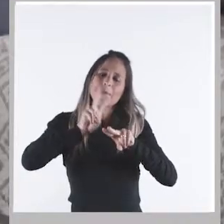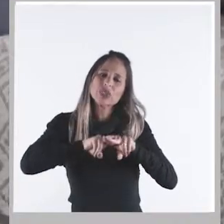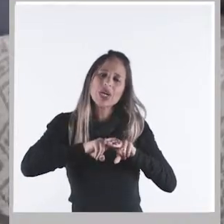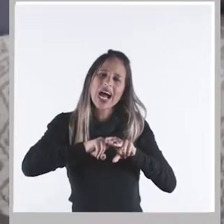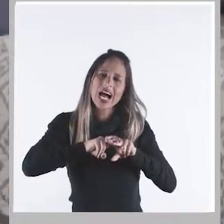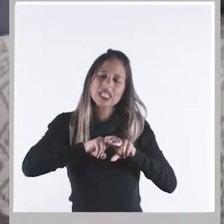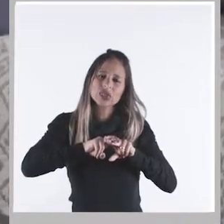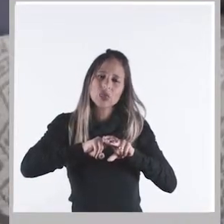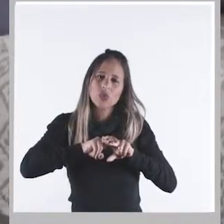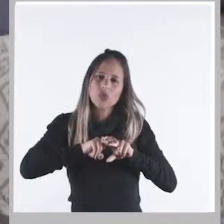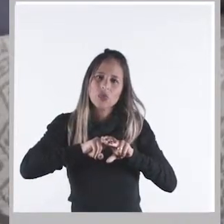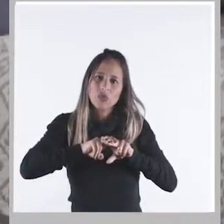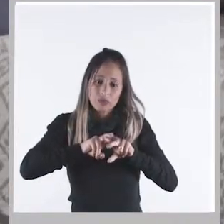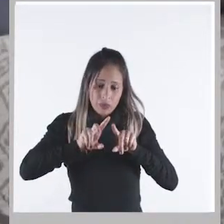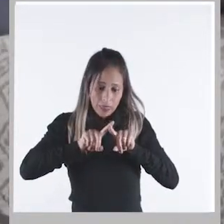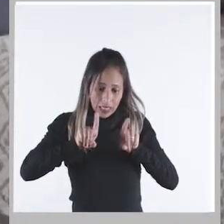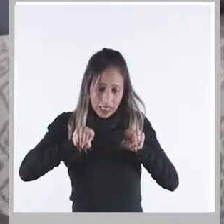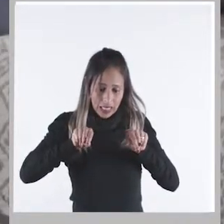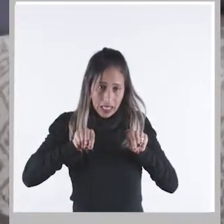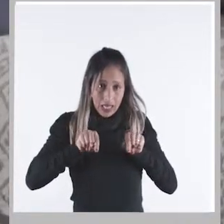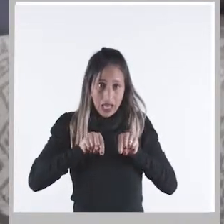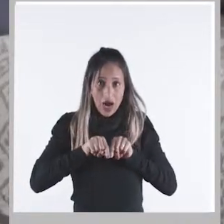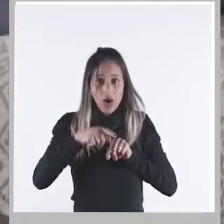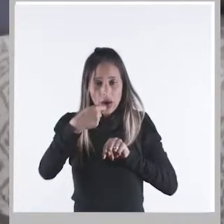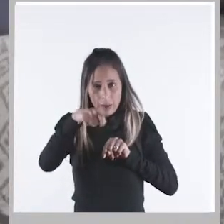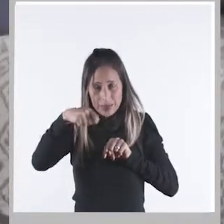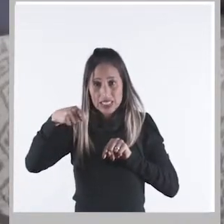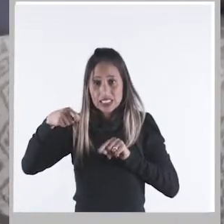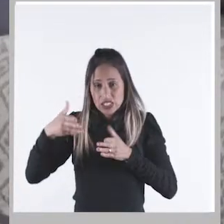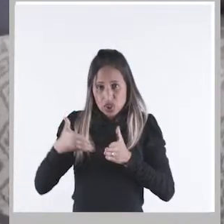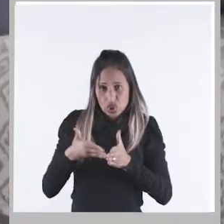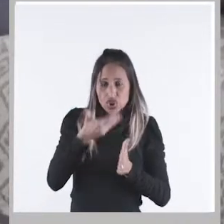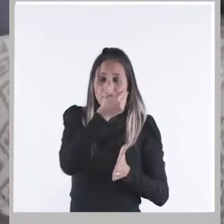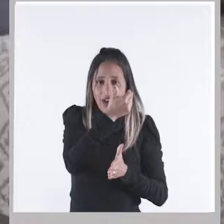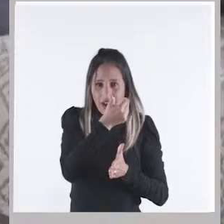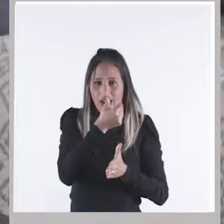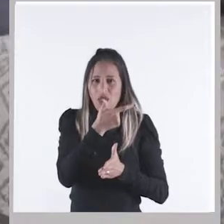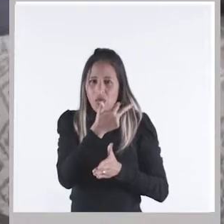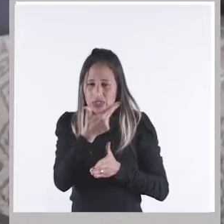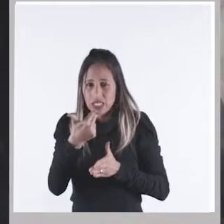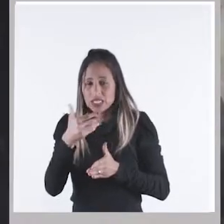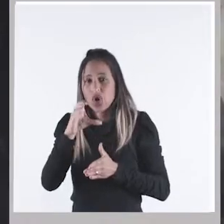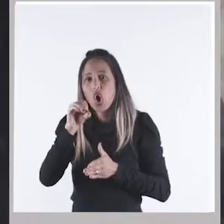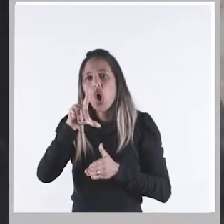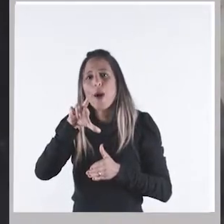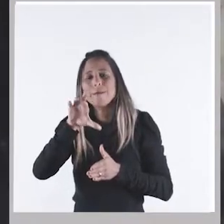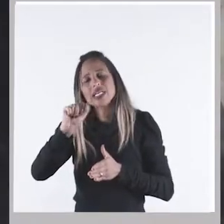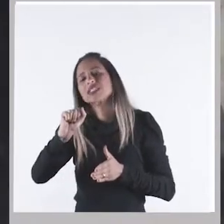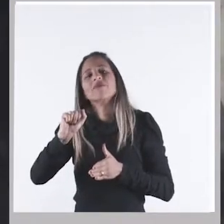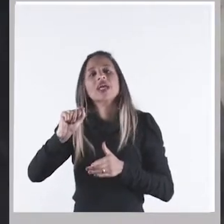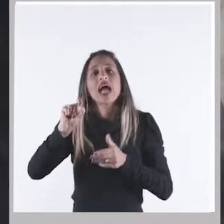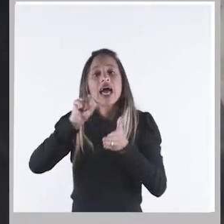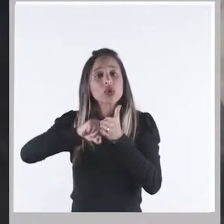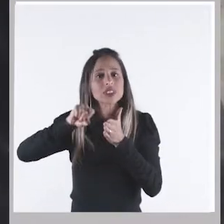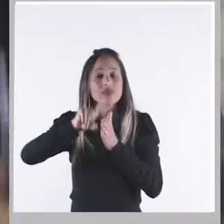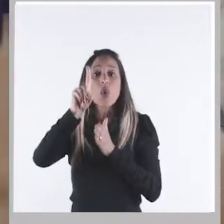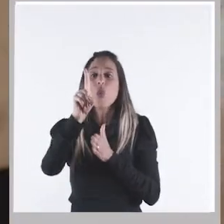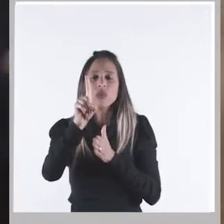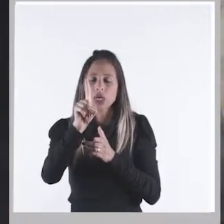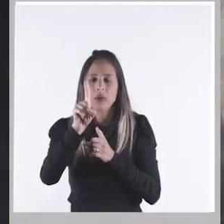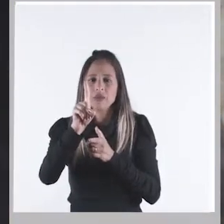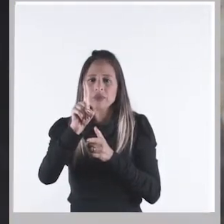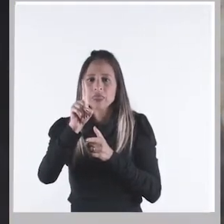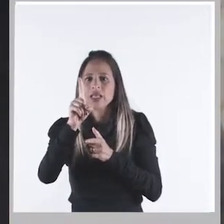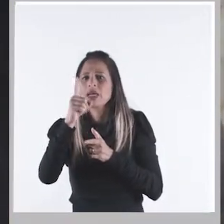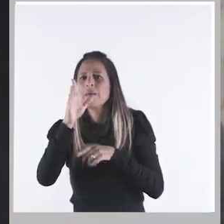no quarto de despejo, né? Agora a gente precisa ler as outras obras de Carolina. Ela não escreveu só um diário, ela tem,